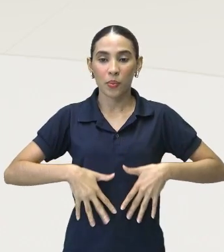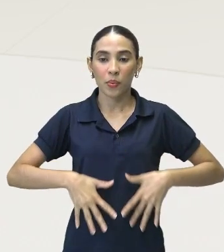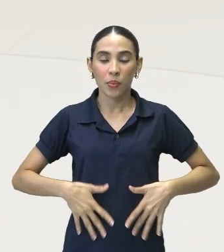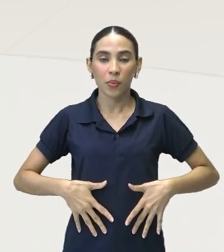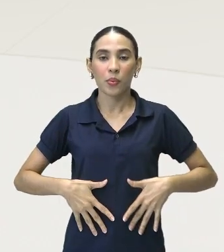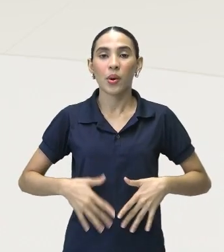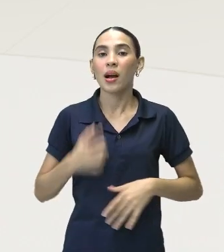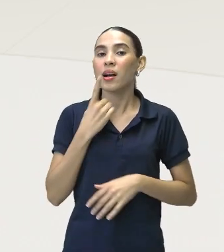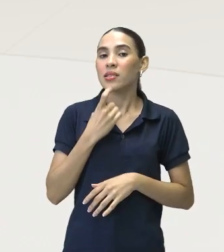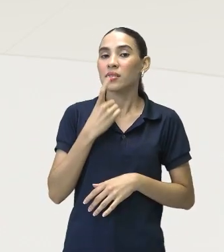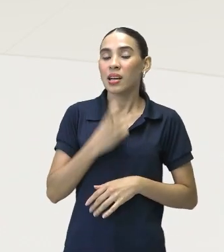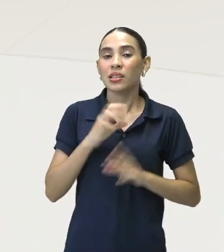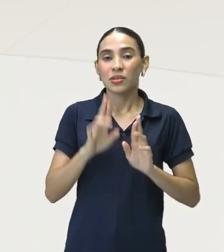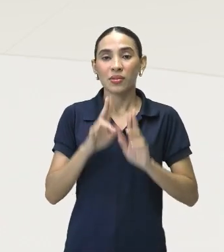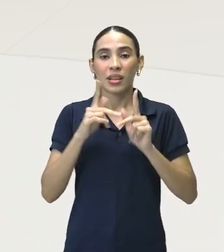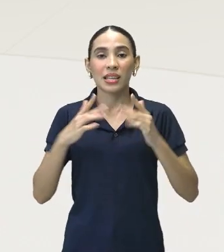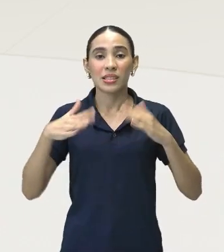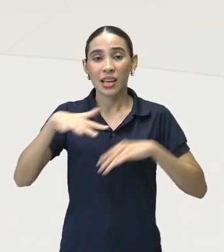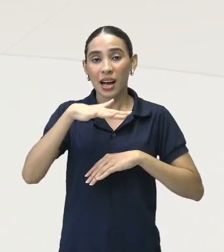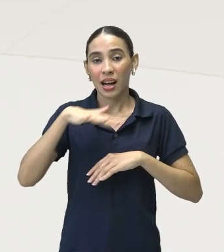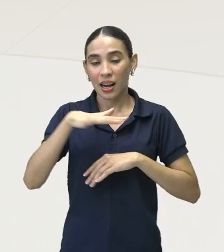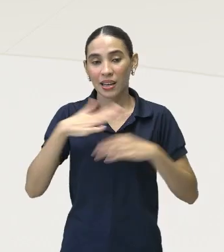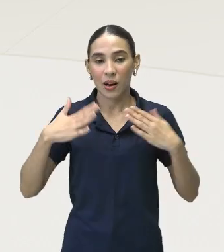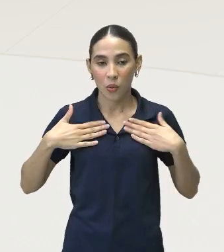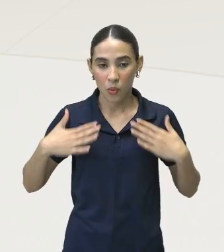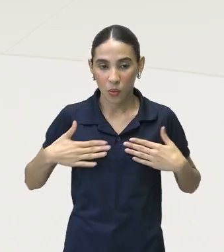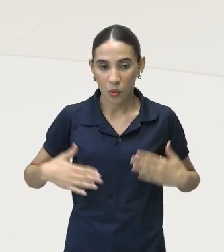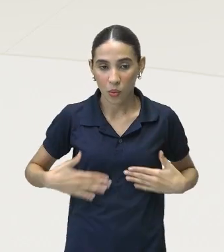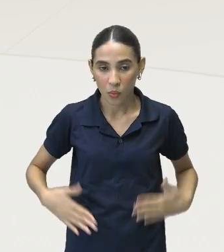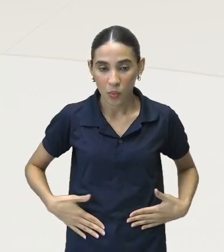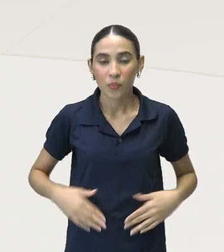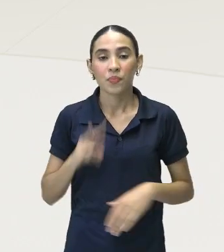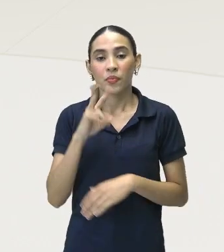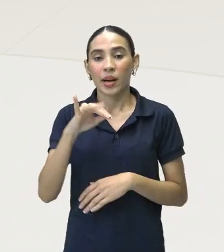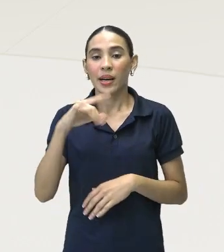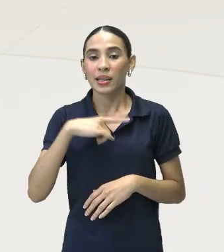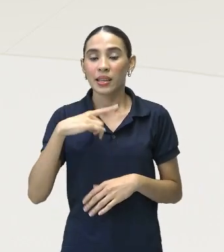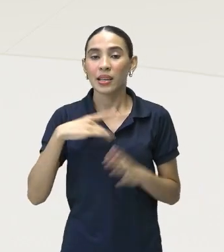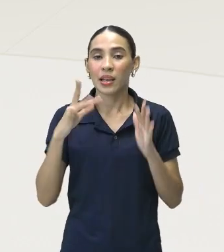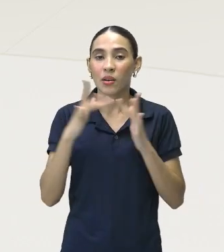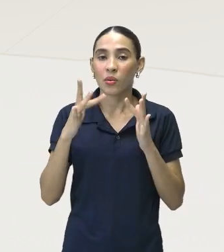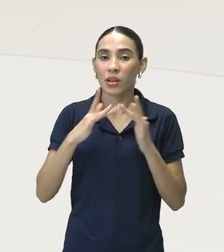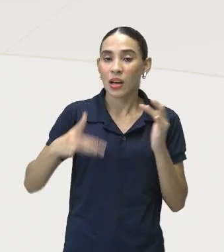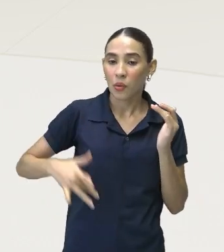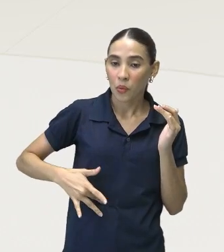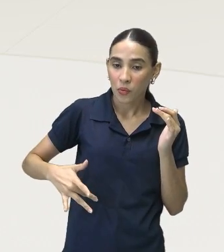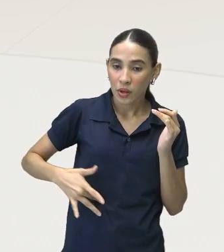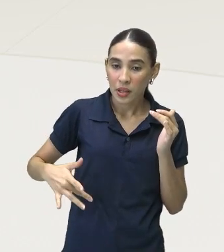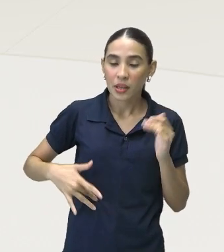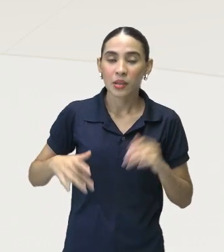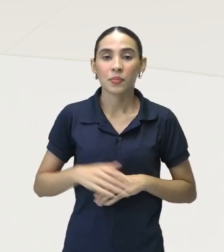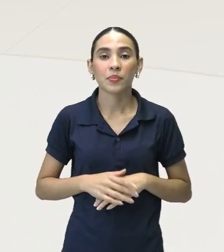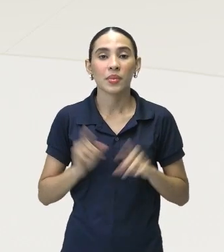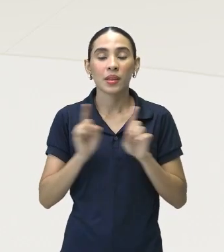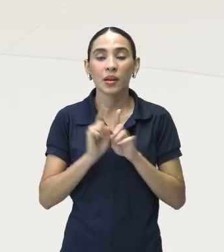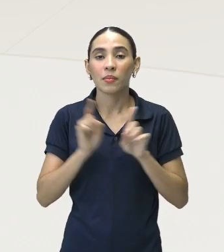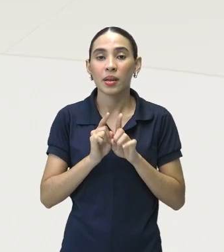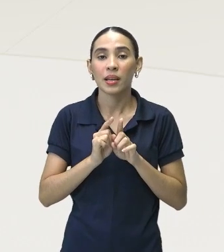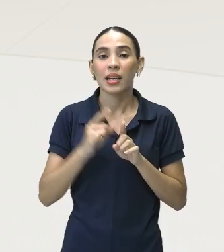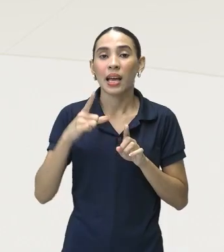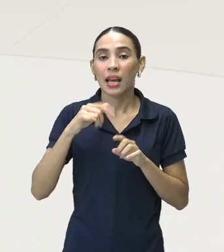para diferentes partes do corpo. Ele passa por órgãos como o fígado, onde